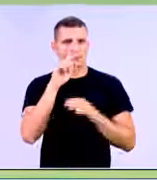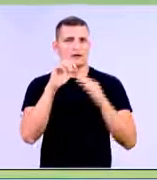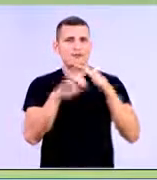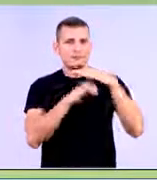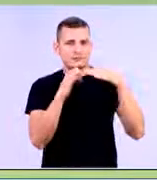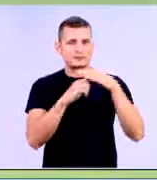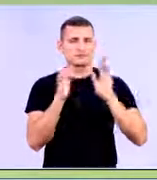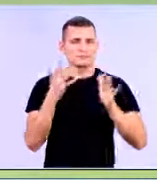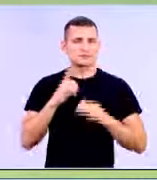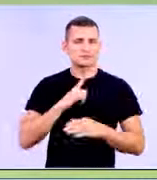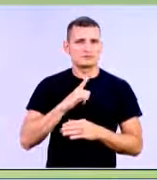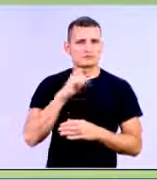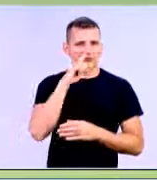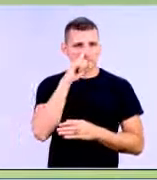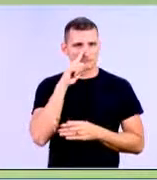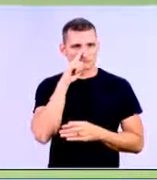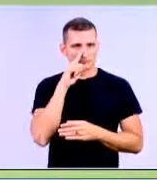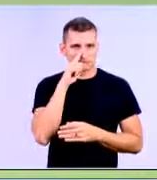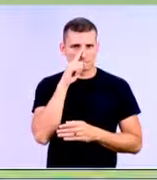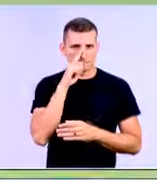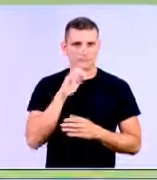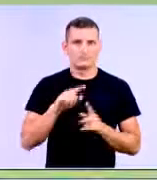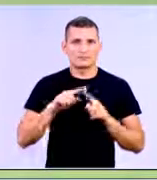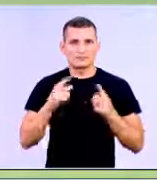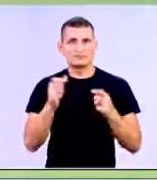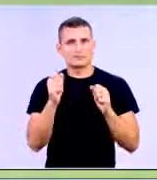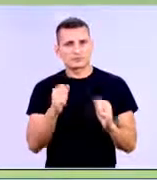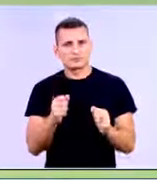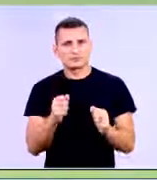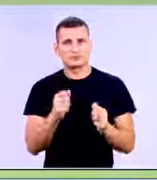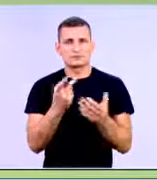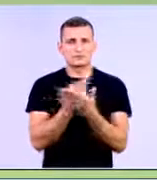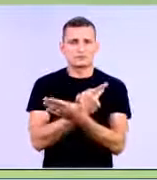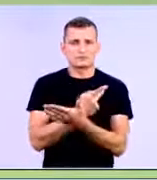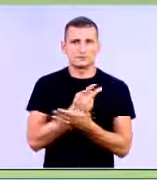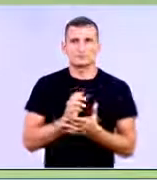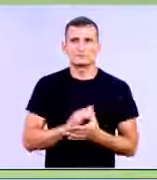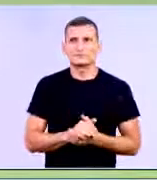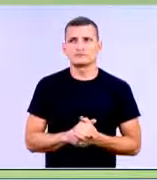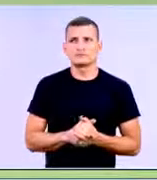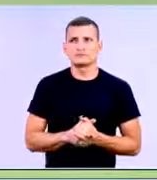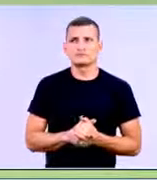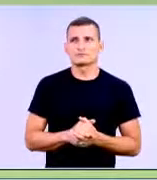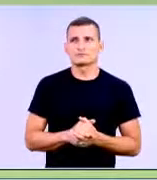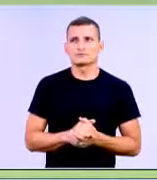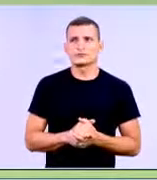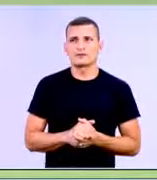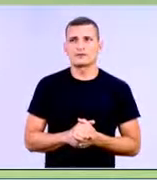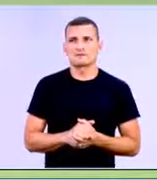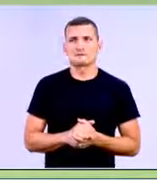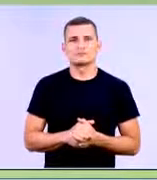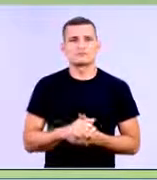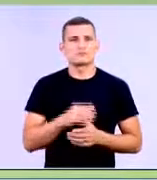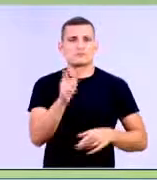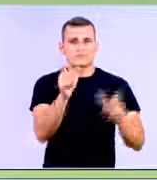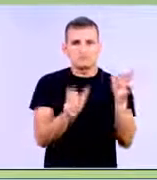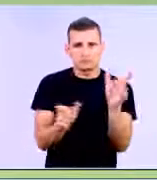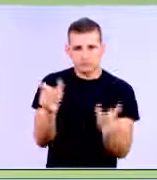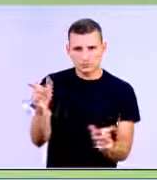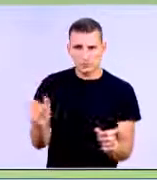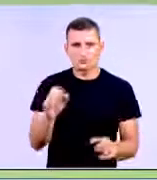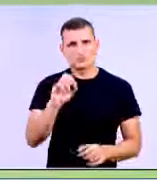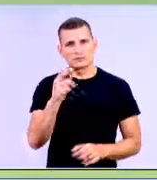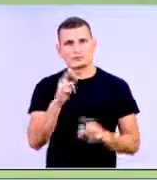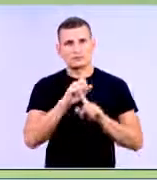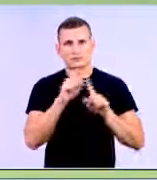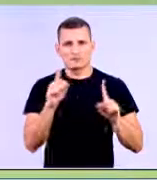correndo um sério risco. Mas elas podem ser ocasionadas de forma por pessoas ou não.